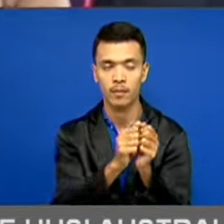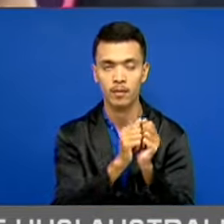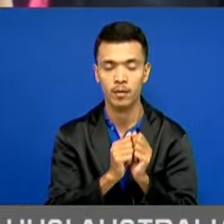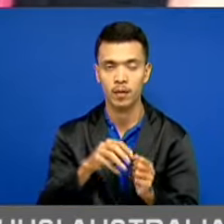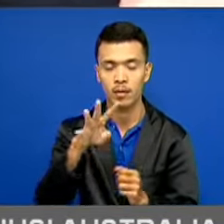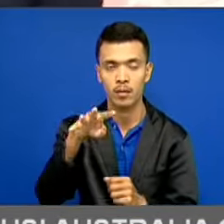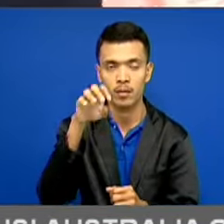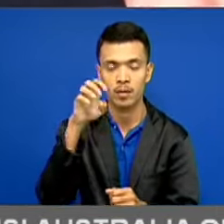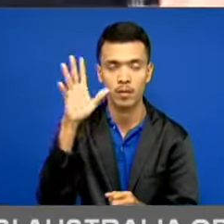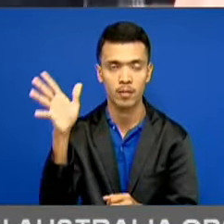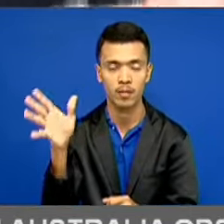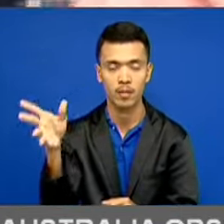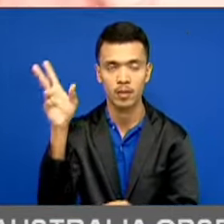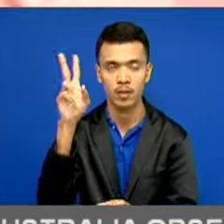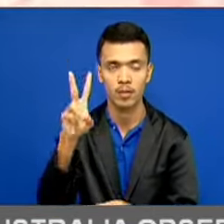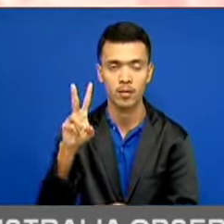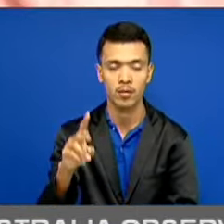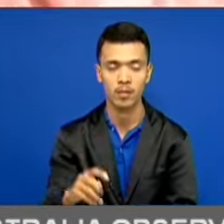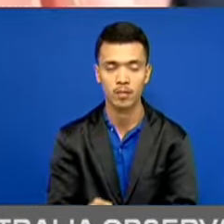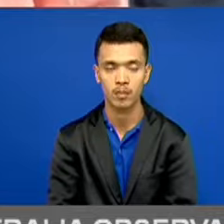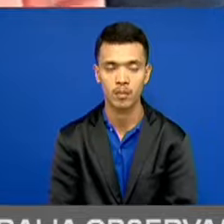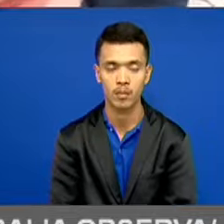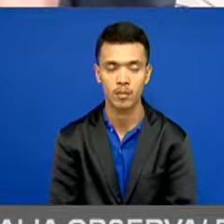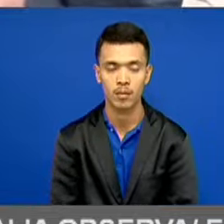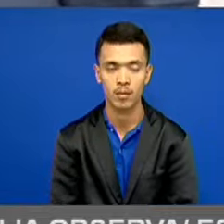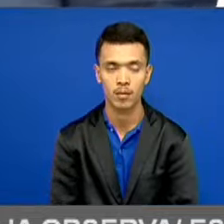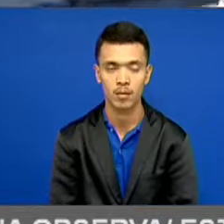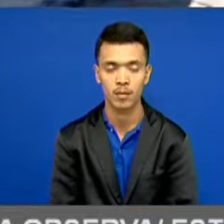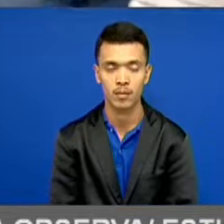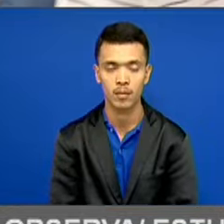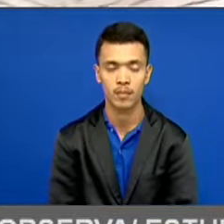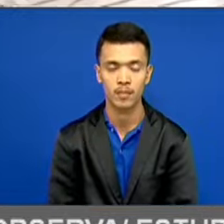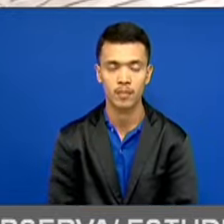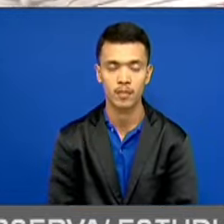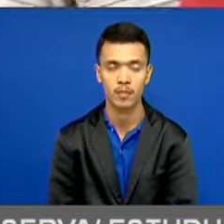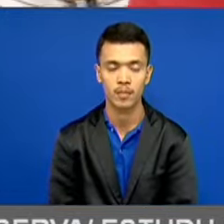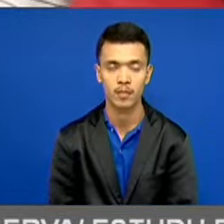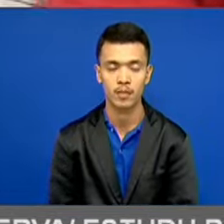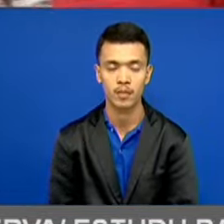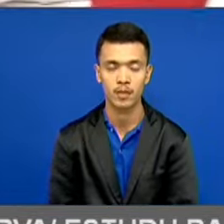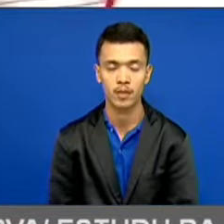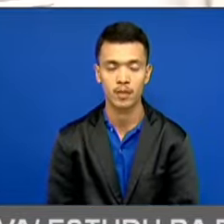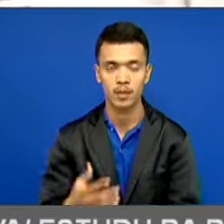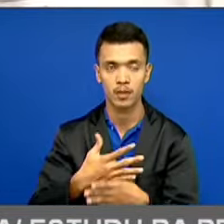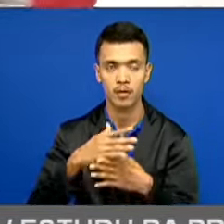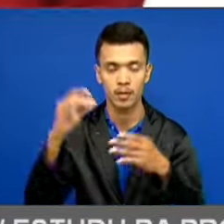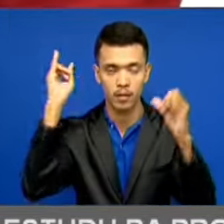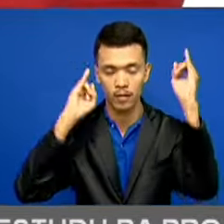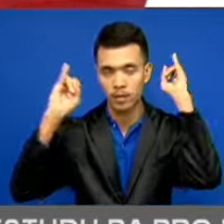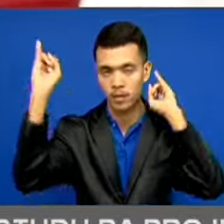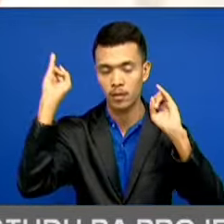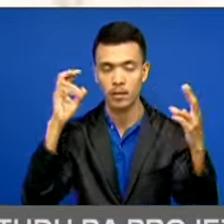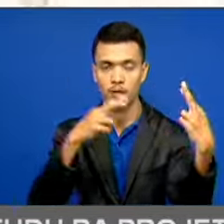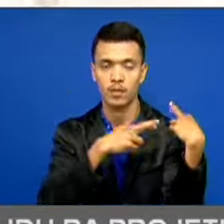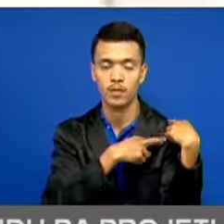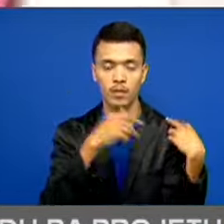Rua. INB, se partilha informação com a papel feto, nomos igualdade de gênero,